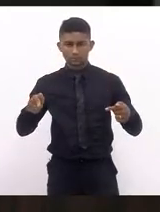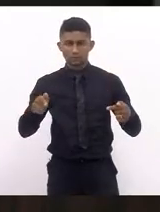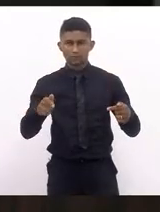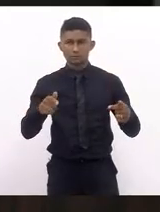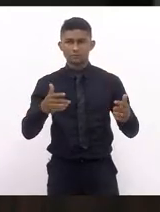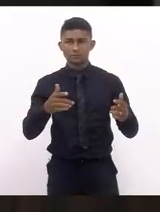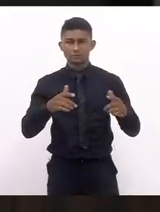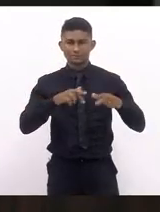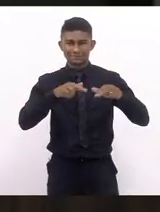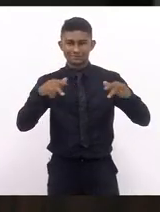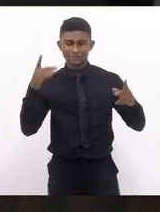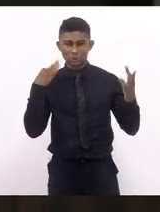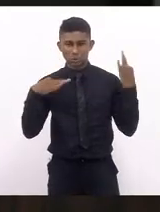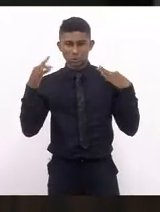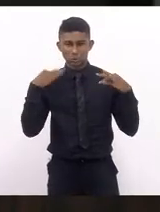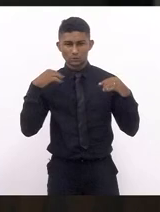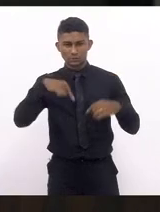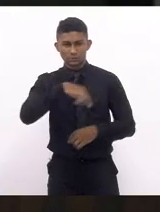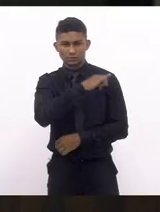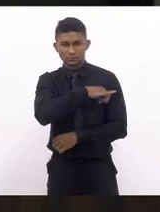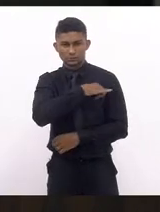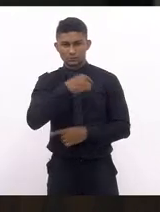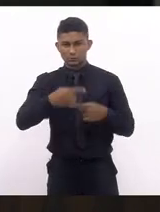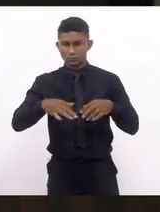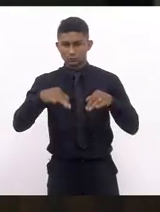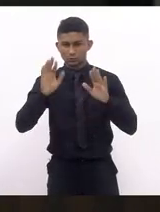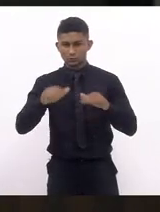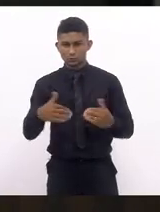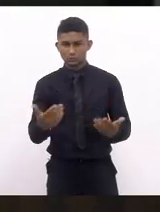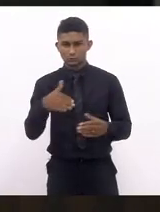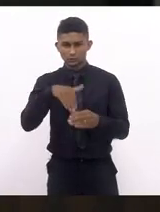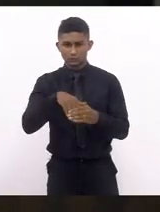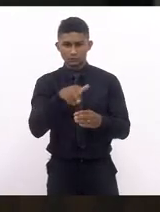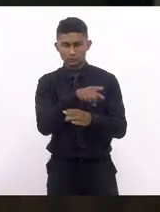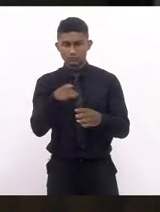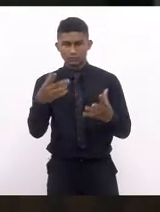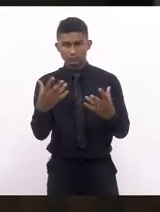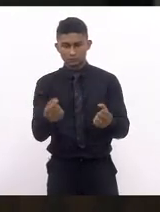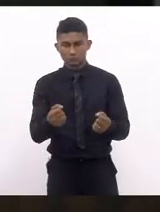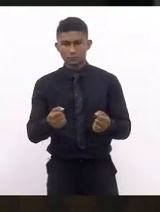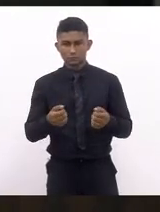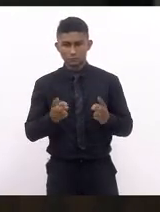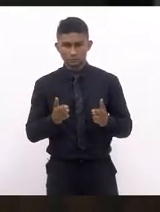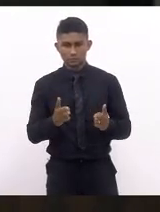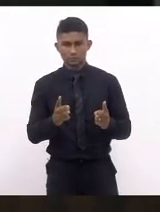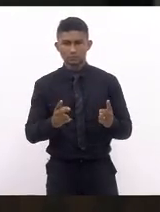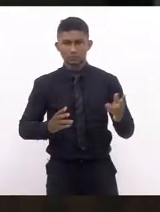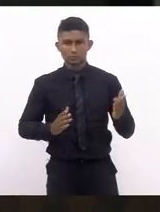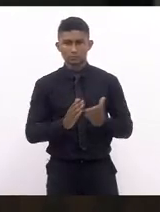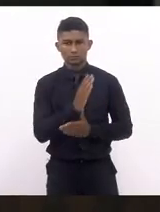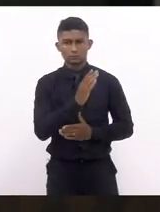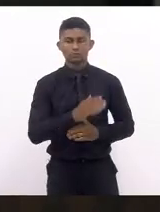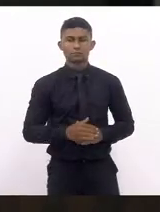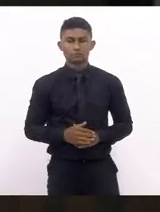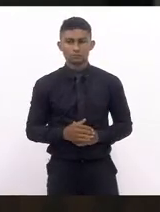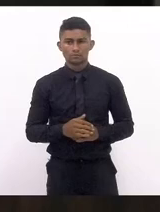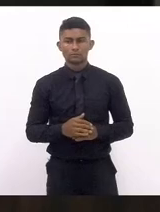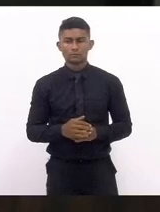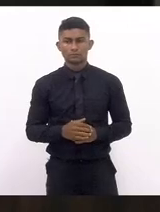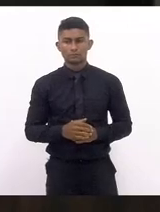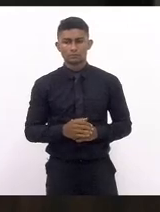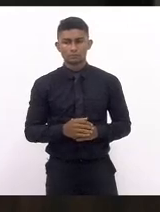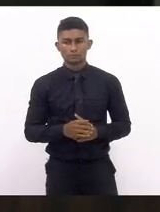Estado do Rio de Janeiro a gente construção na Avenida que discutissem a discussão e votação dos que aprovam permaneçam estão aprovada vai